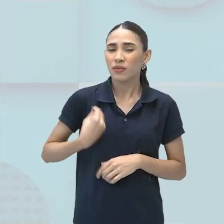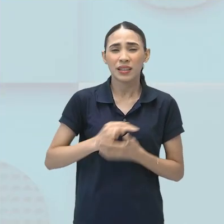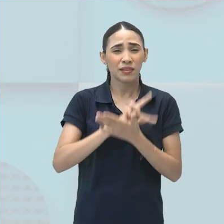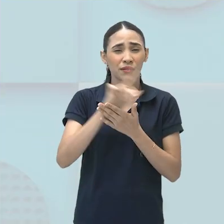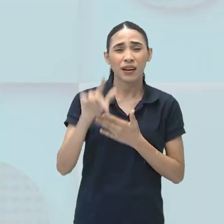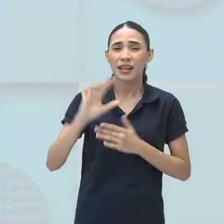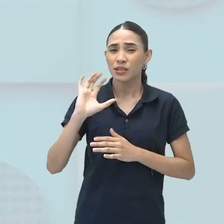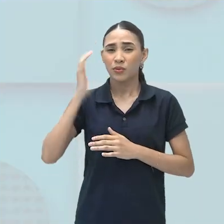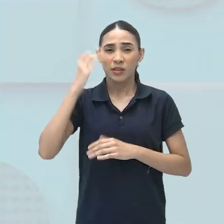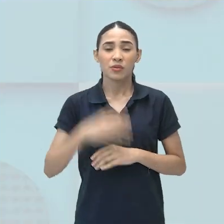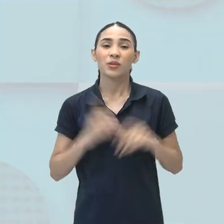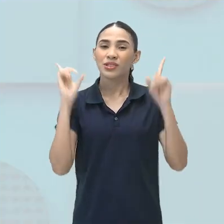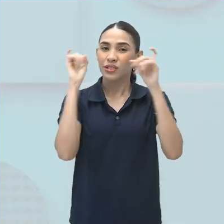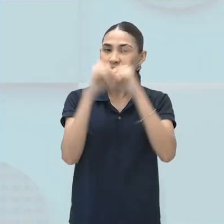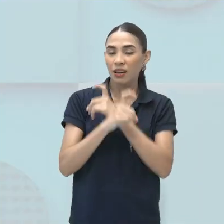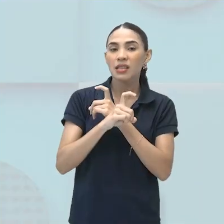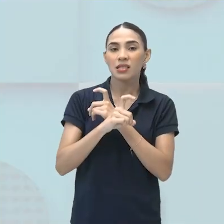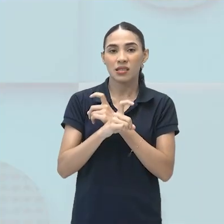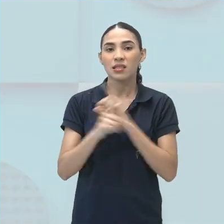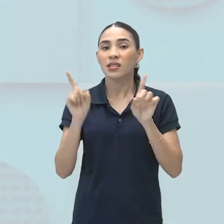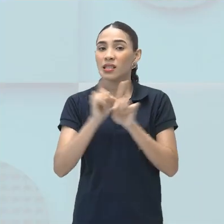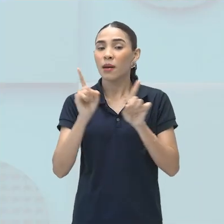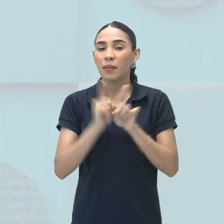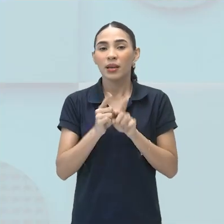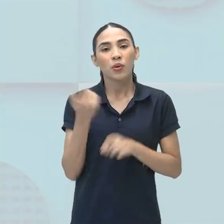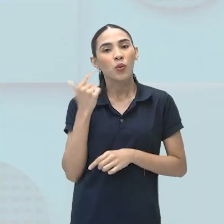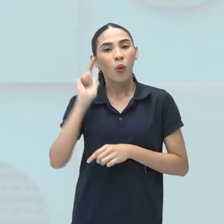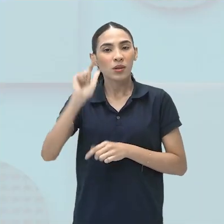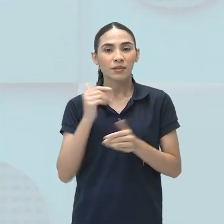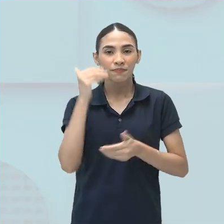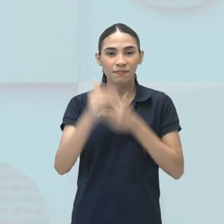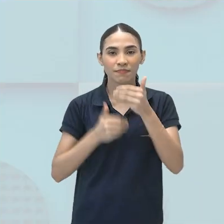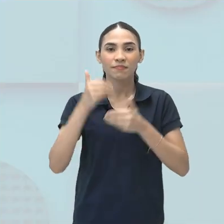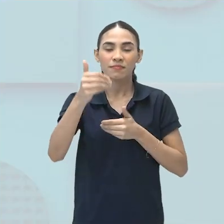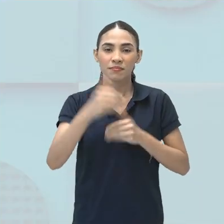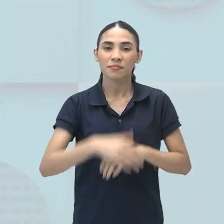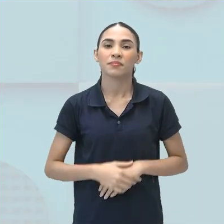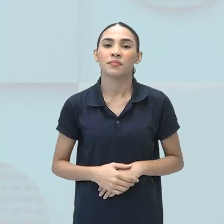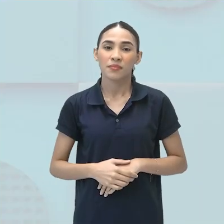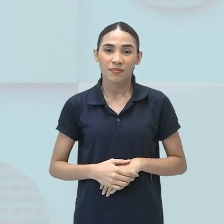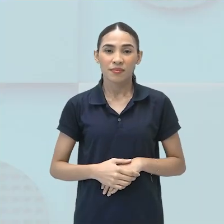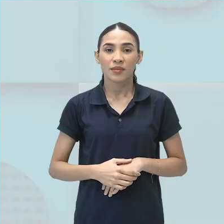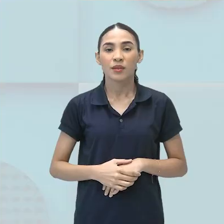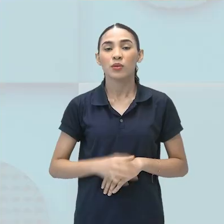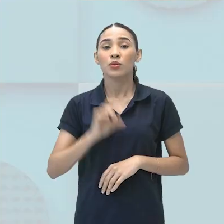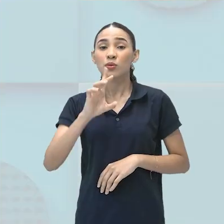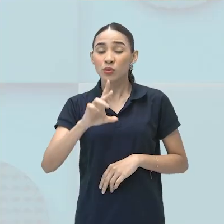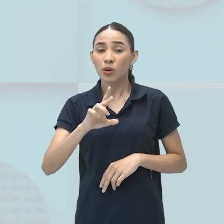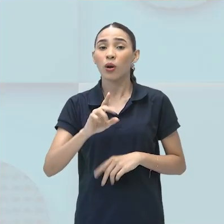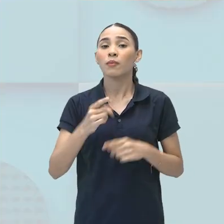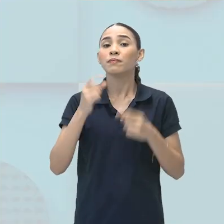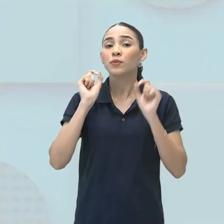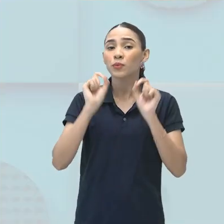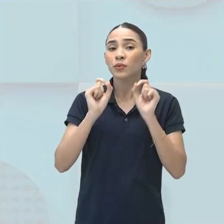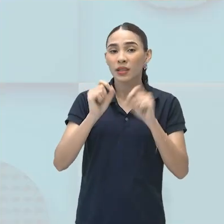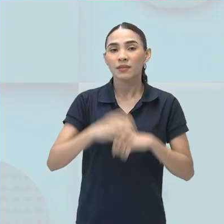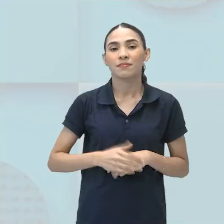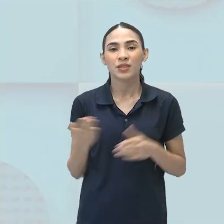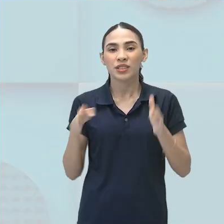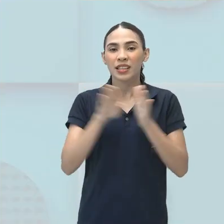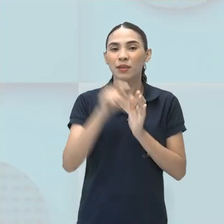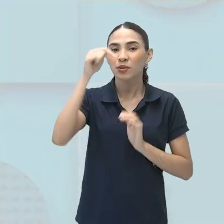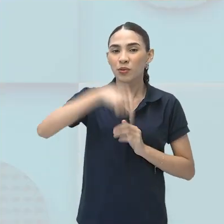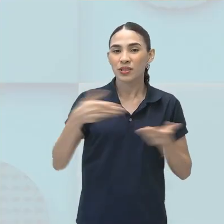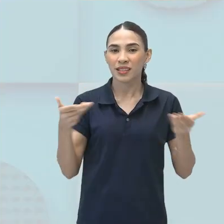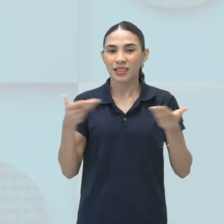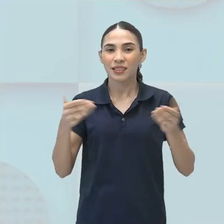adversas, determinadas o suficiente para tomar o destino nas mãos. Foi só por causa deles que chegamos até